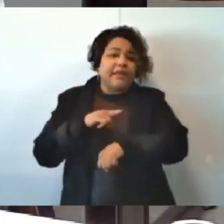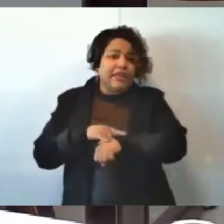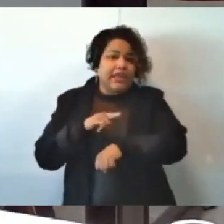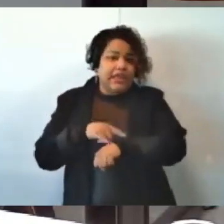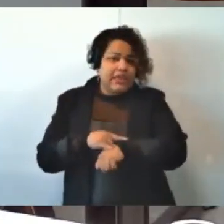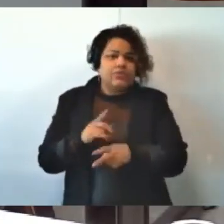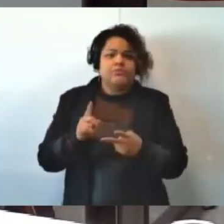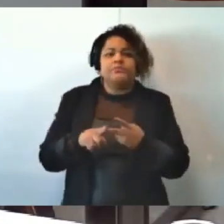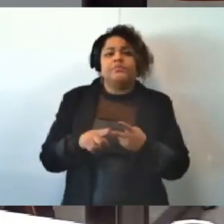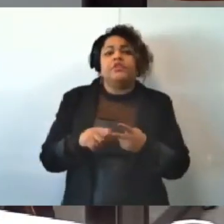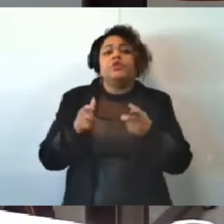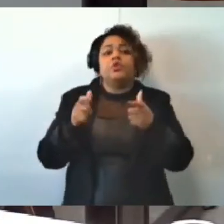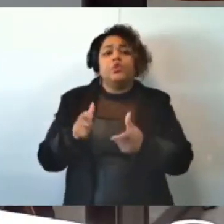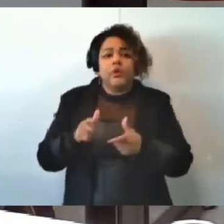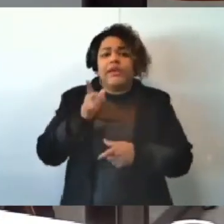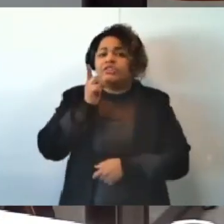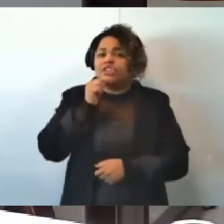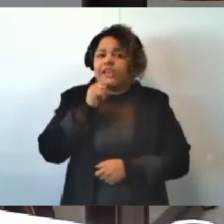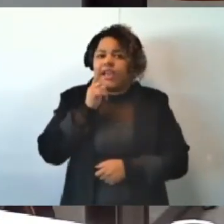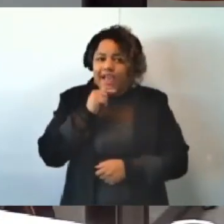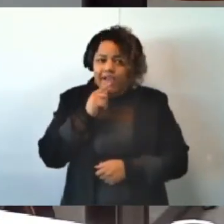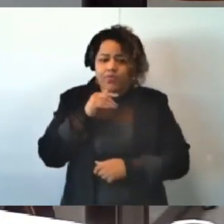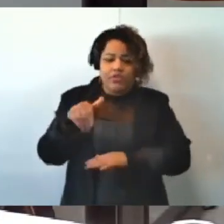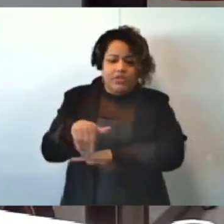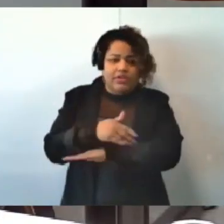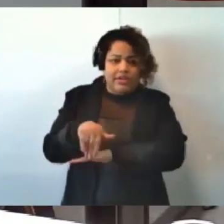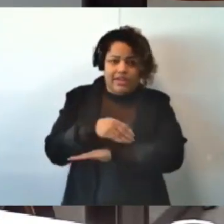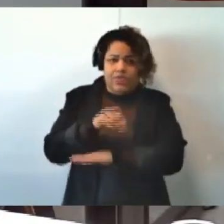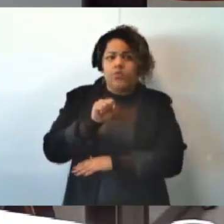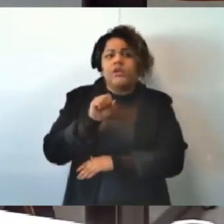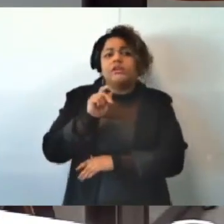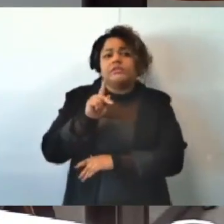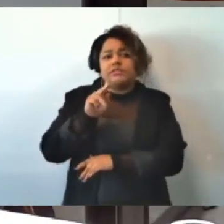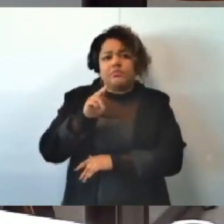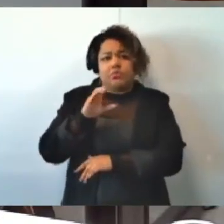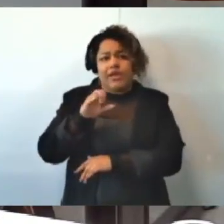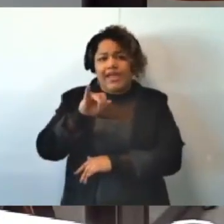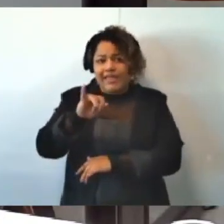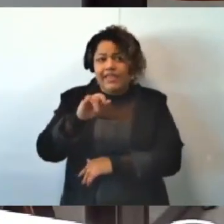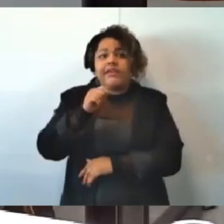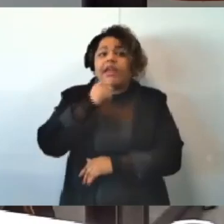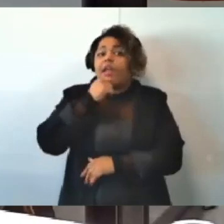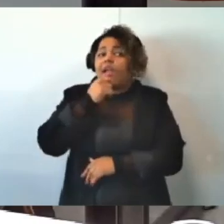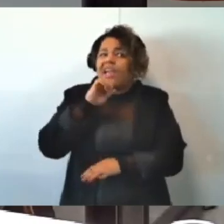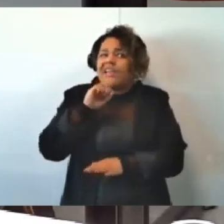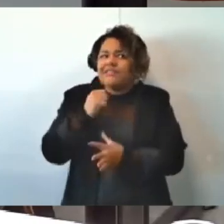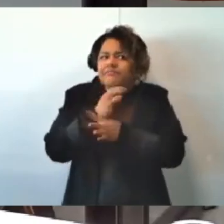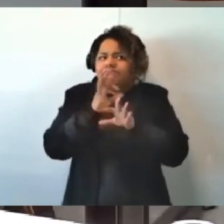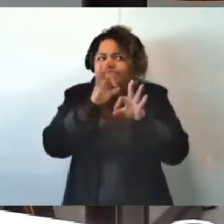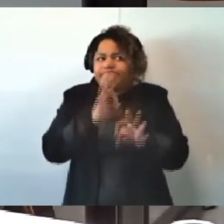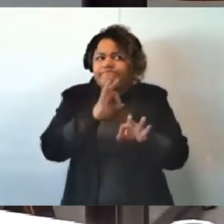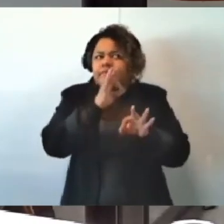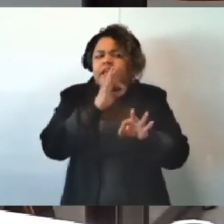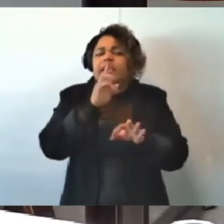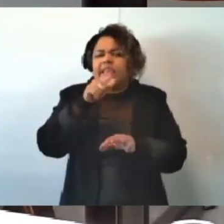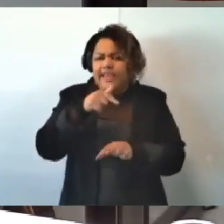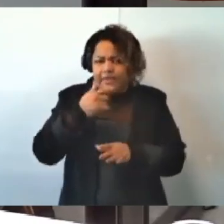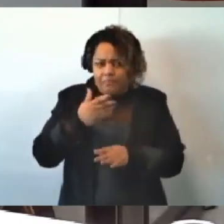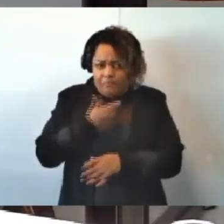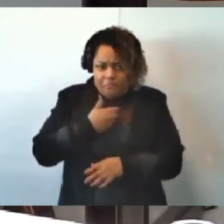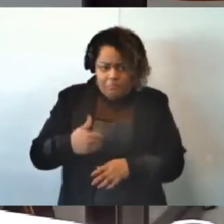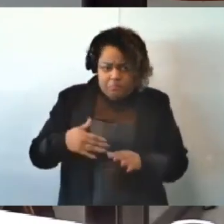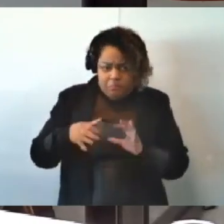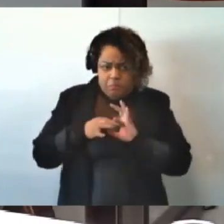vem questionando, não tem garantia que serão públicos. Porque, na verdade, o que foi passado para a gente é que muitos devem ser